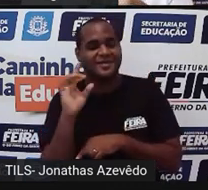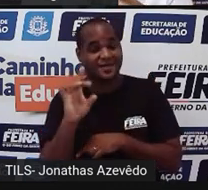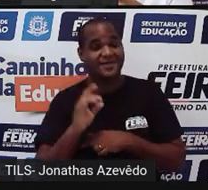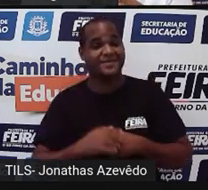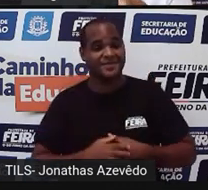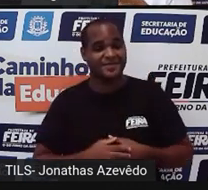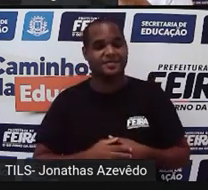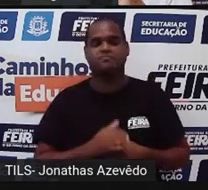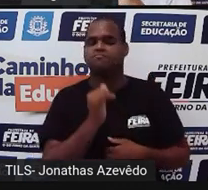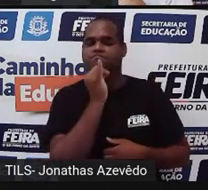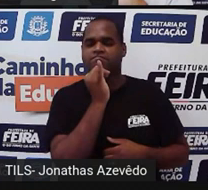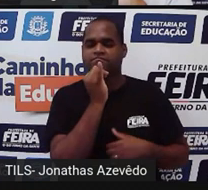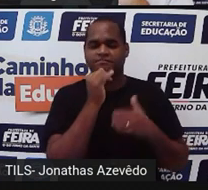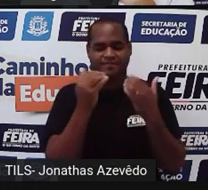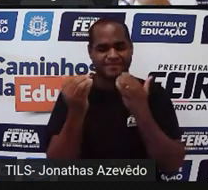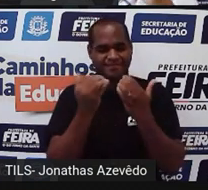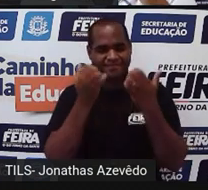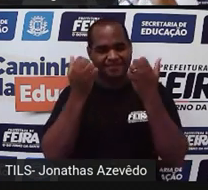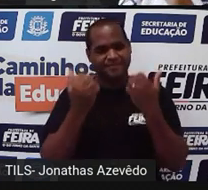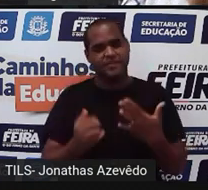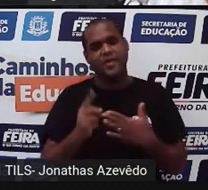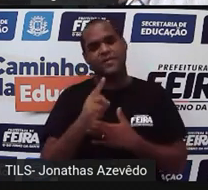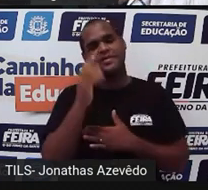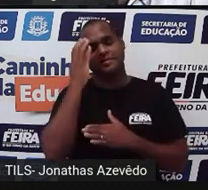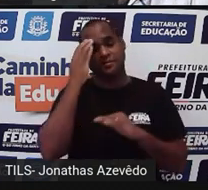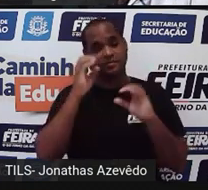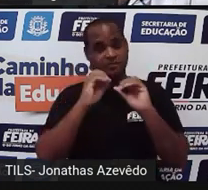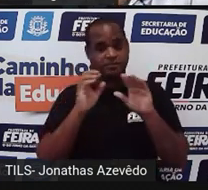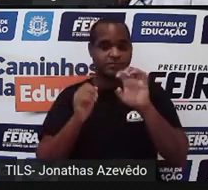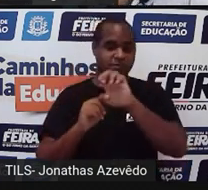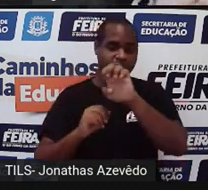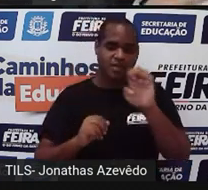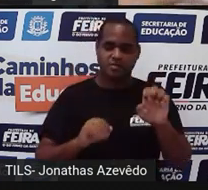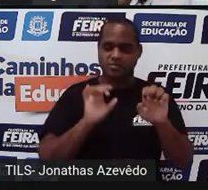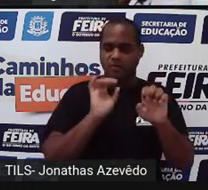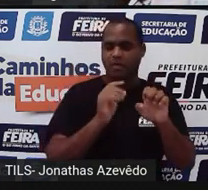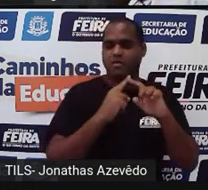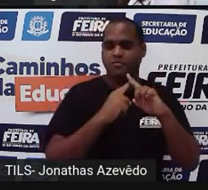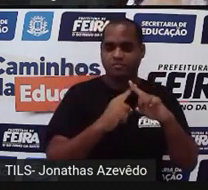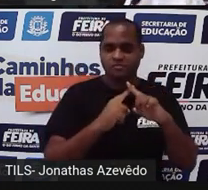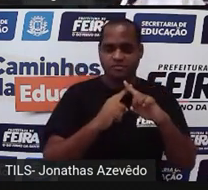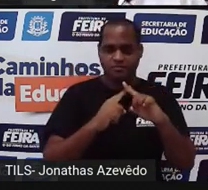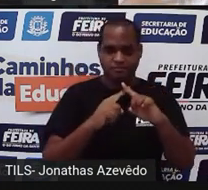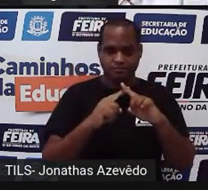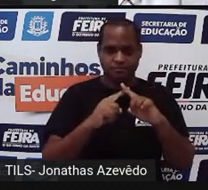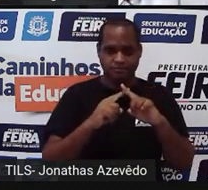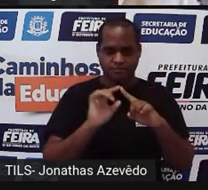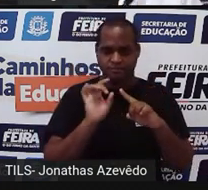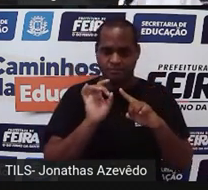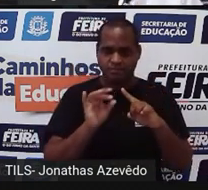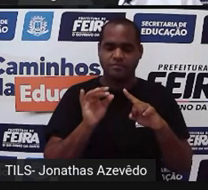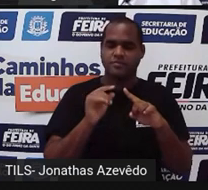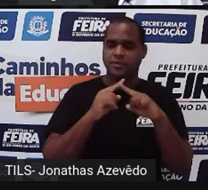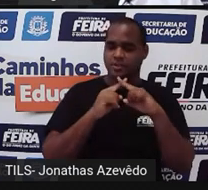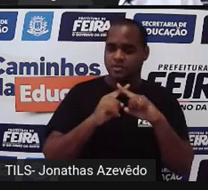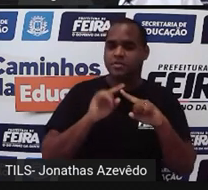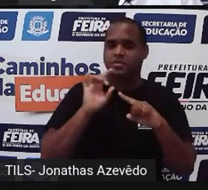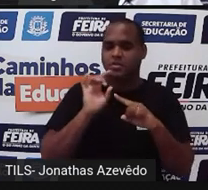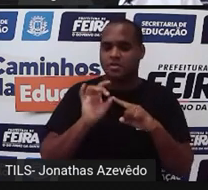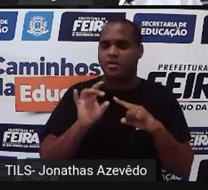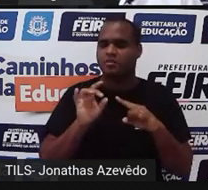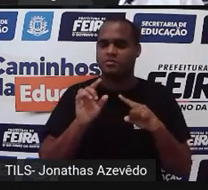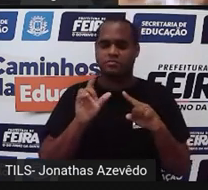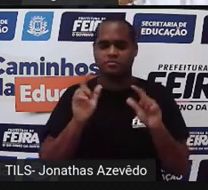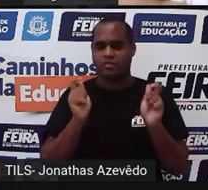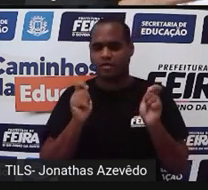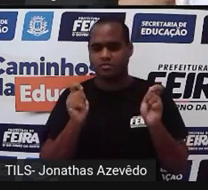Então, por exemplo, aqui, ó, eu quero que do lado esquerdo fique só o X vai ficar sozinho, vai ficar isolado.